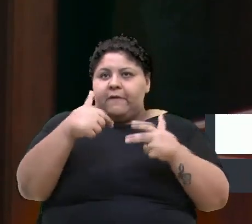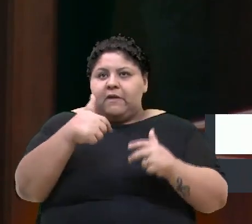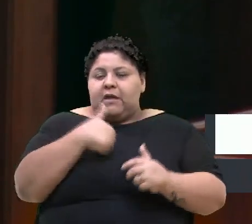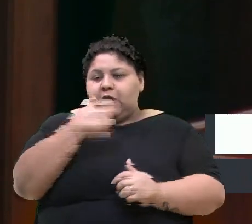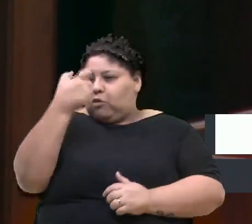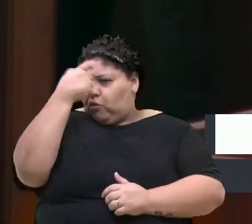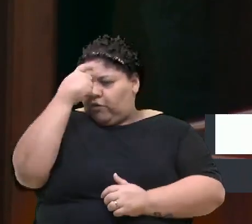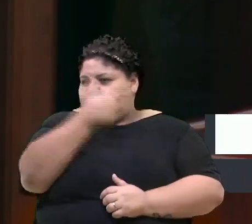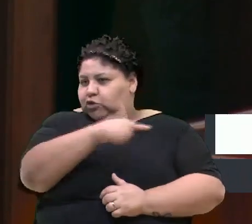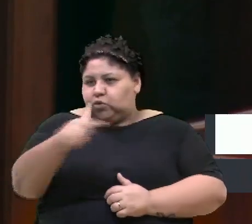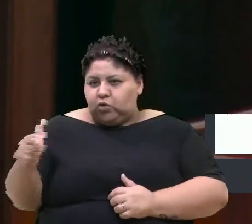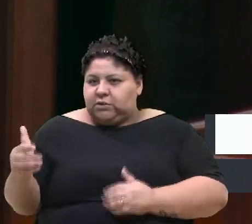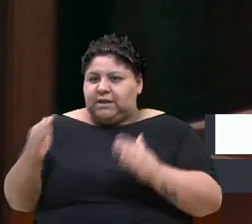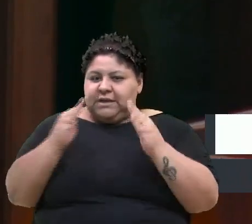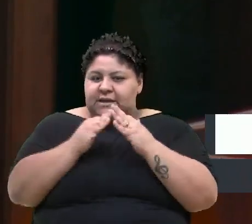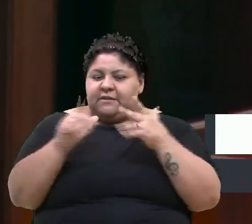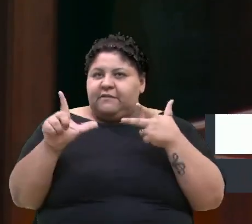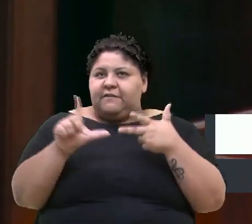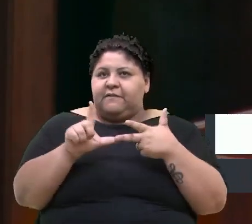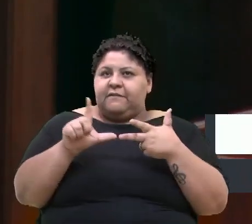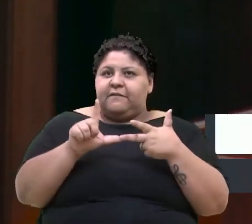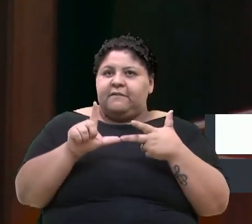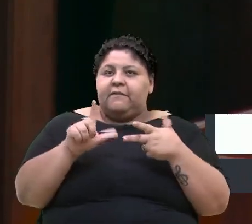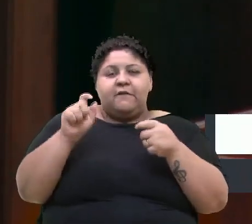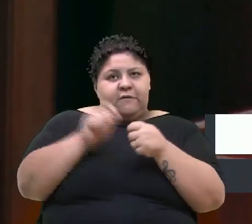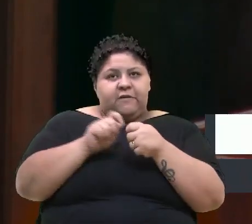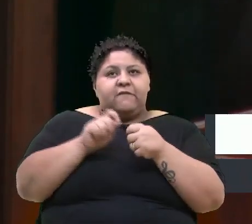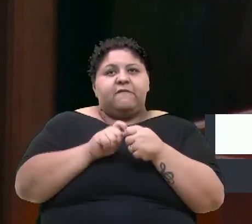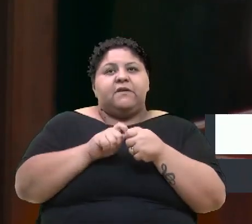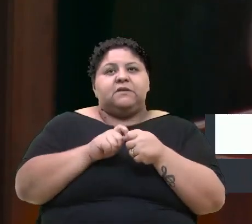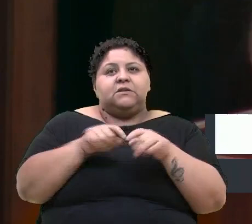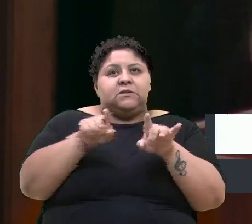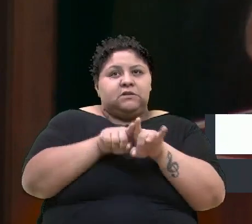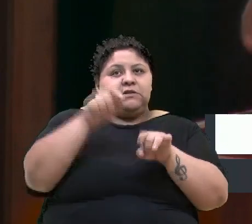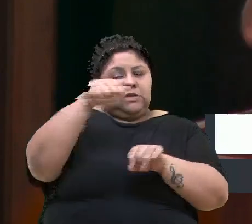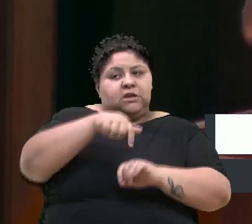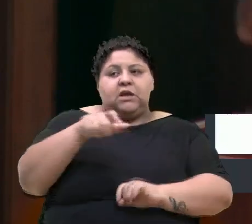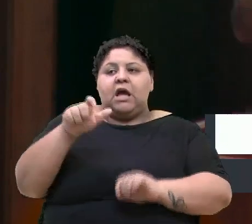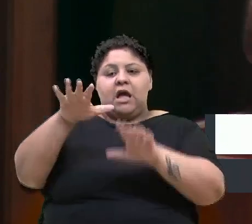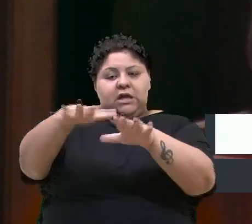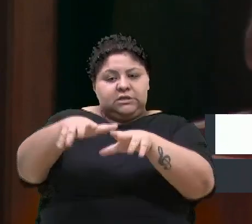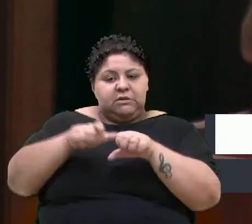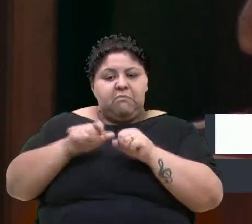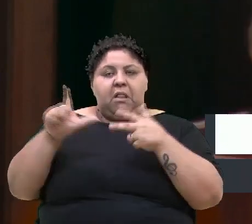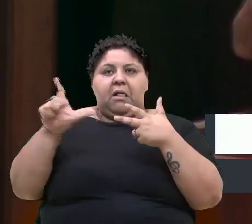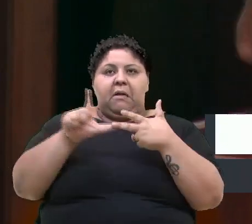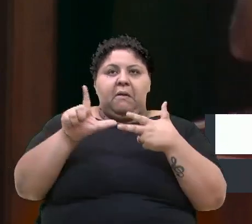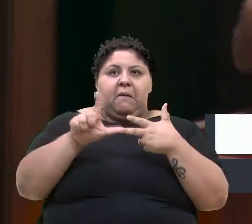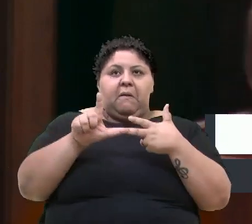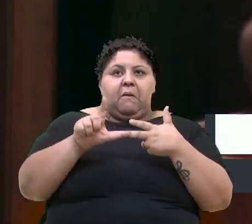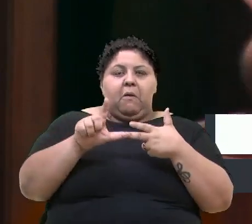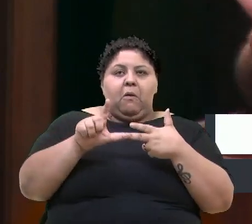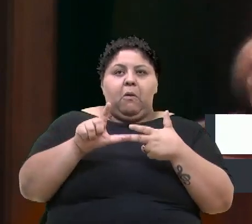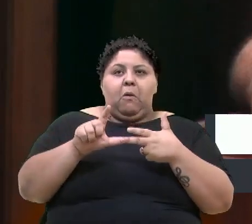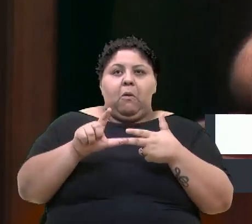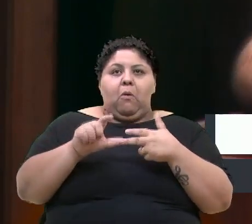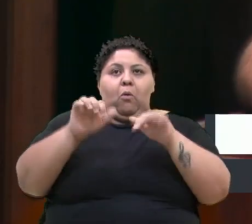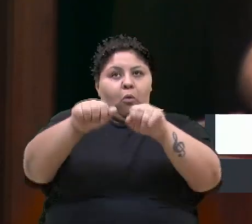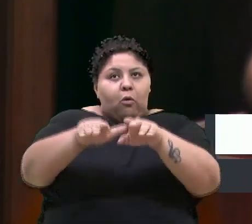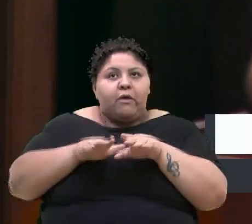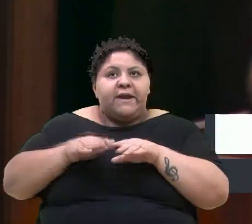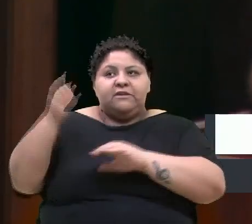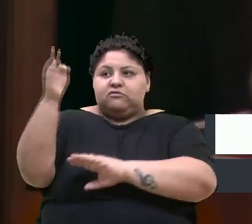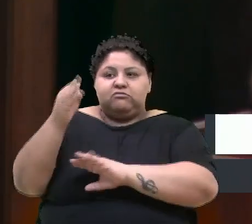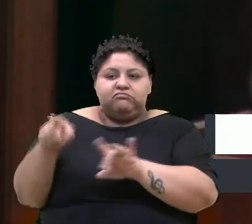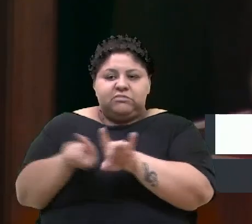Casa Legislativa do país que faça isso, inclusive a nossa Assembleia Legislativa, o Congresso Nacional não tem, nem na Câmara e nem no Senado,